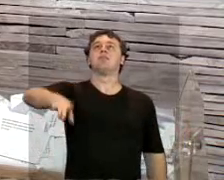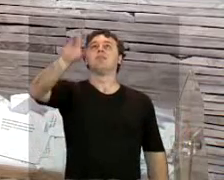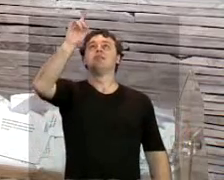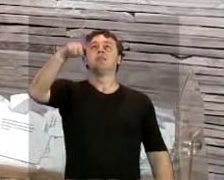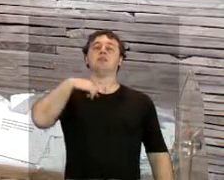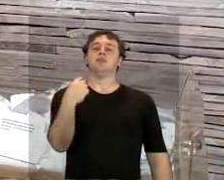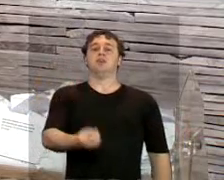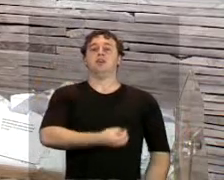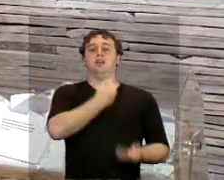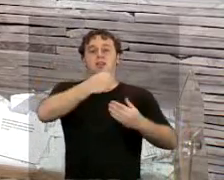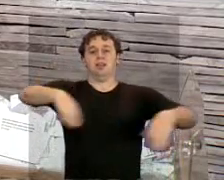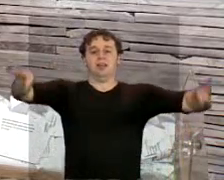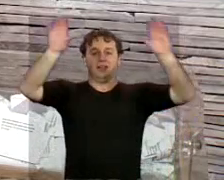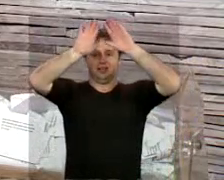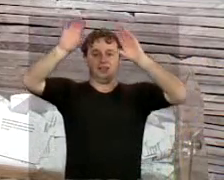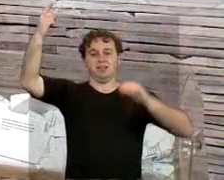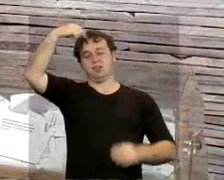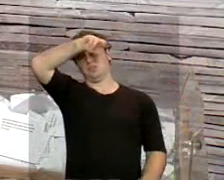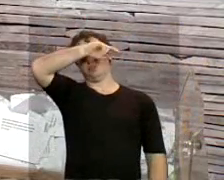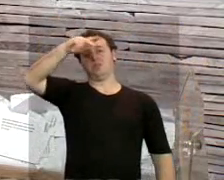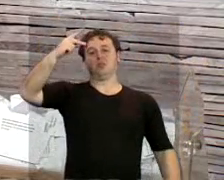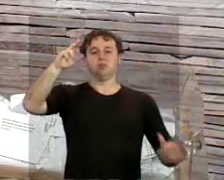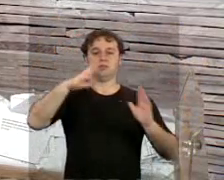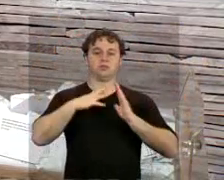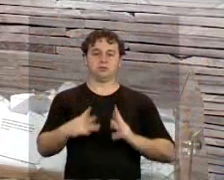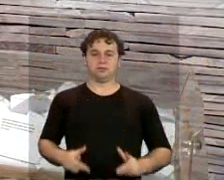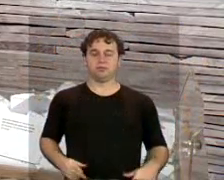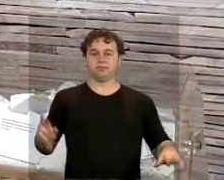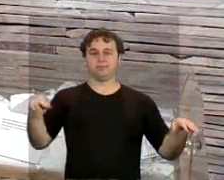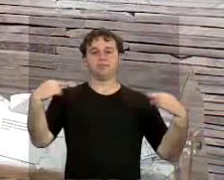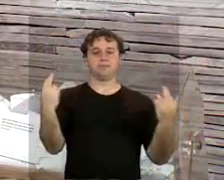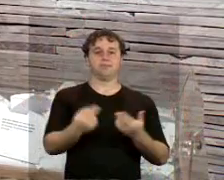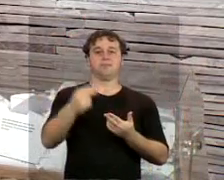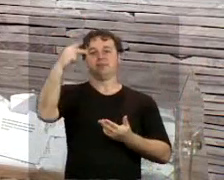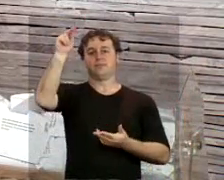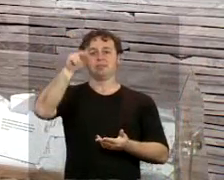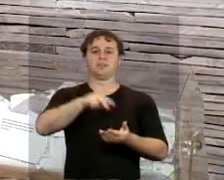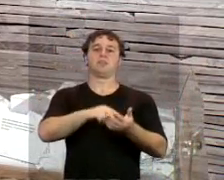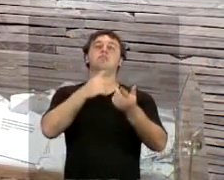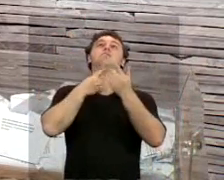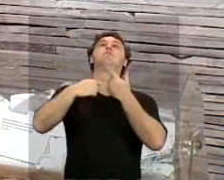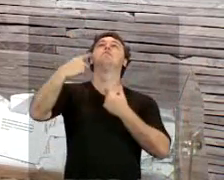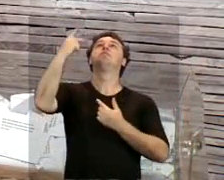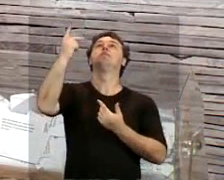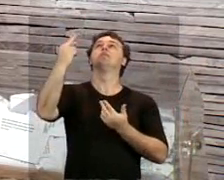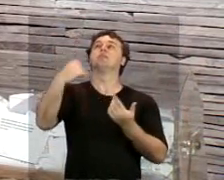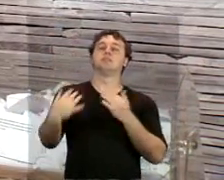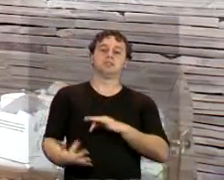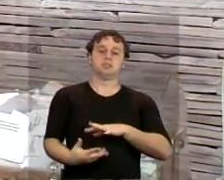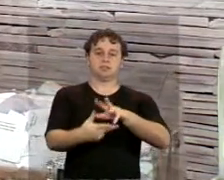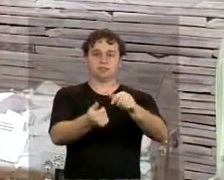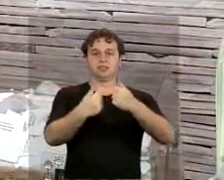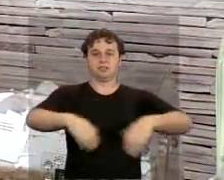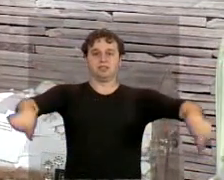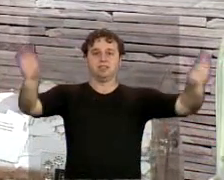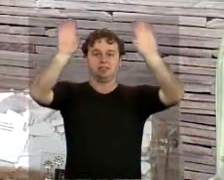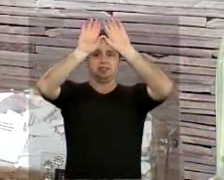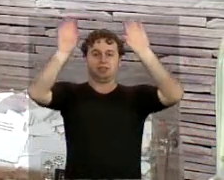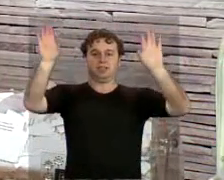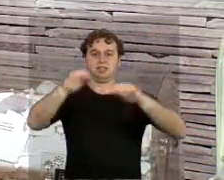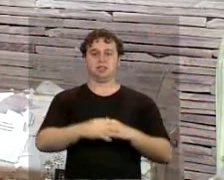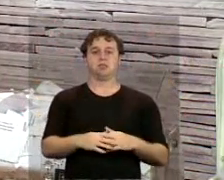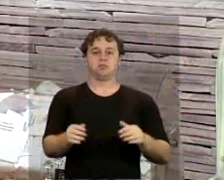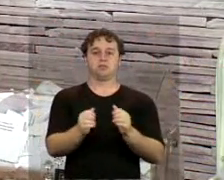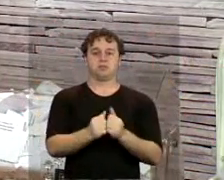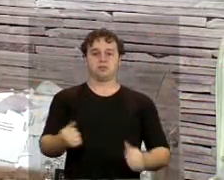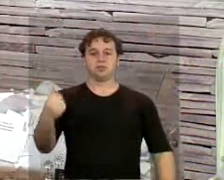nosso que estais nos céus, santificado seja o vosso nome. Venha a nós o vosso reino, seja feita a vossa vontade, assim